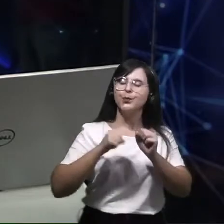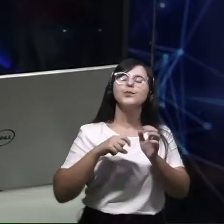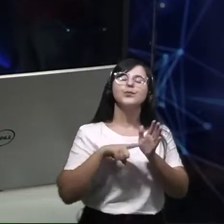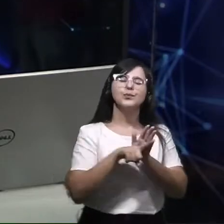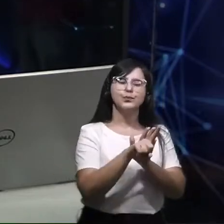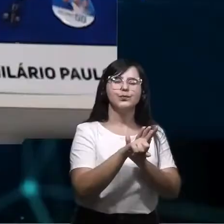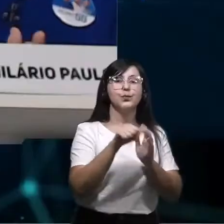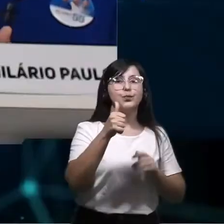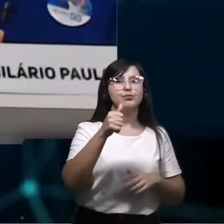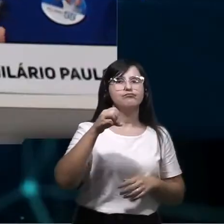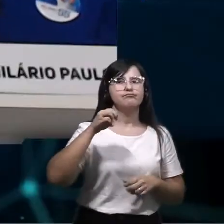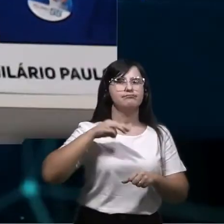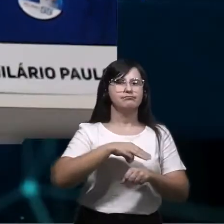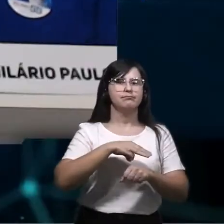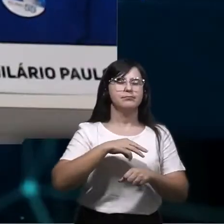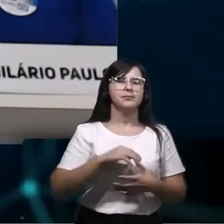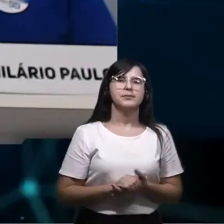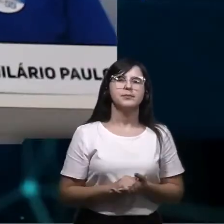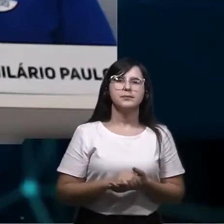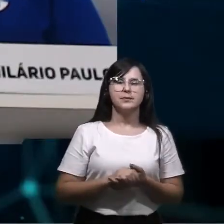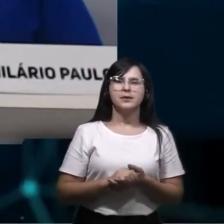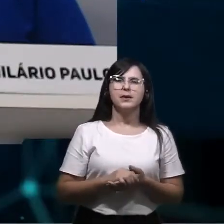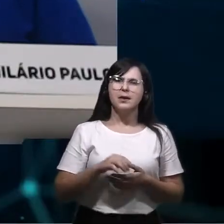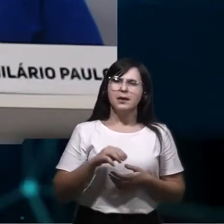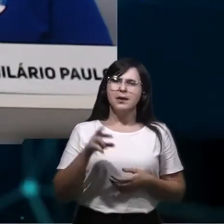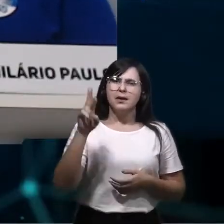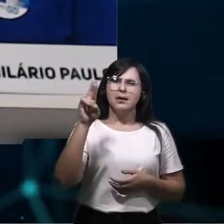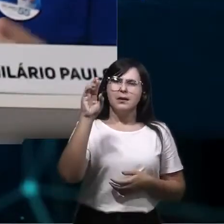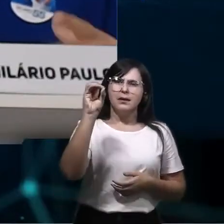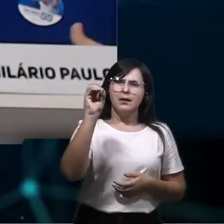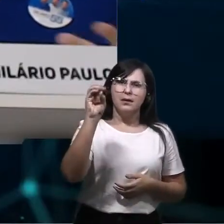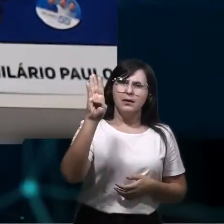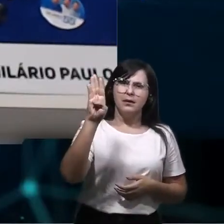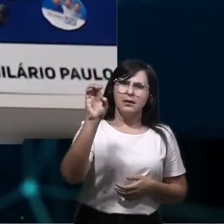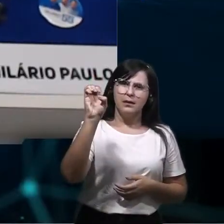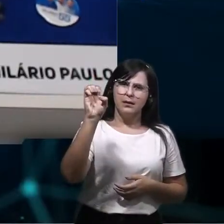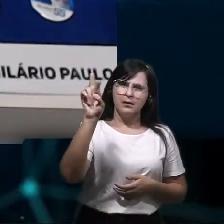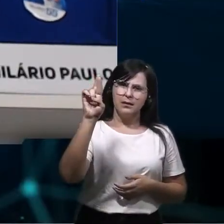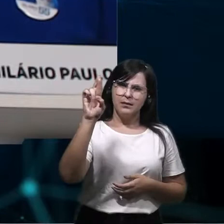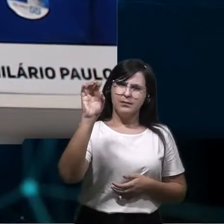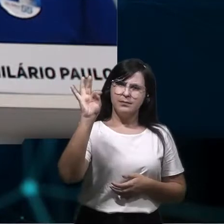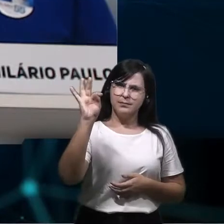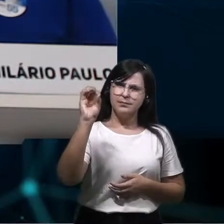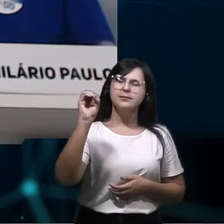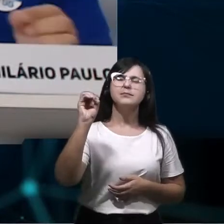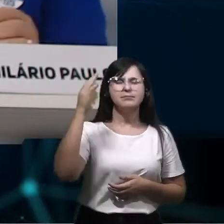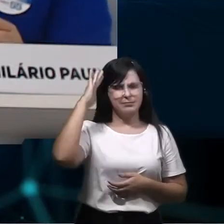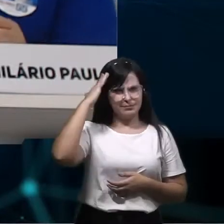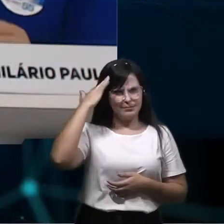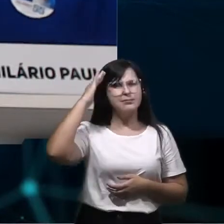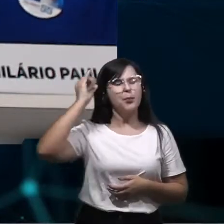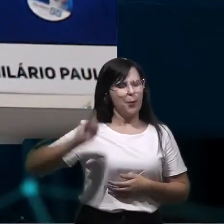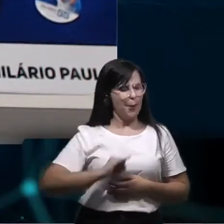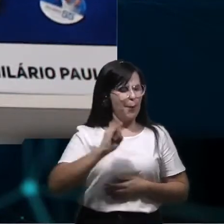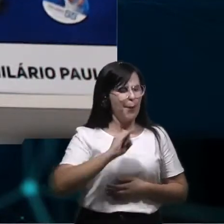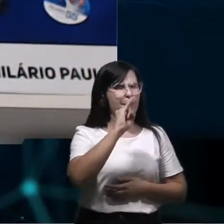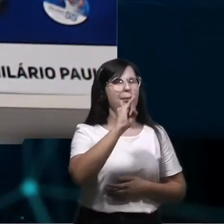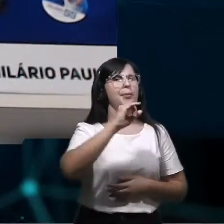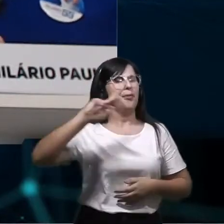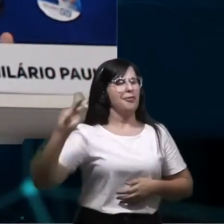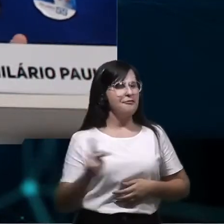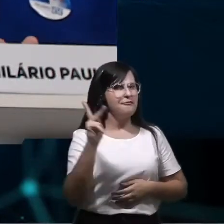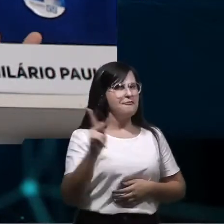pergunta. Roberto, eu entendo que a valorização dos profissionais da educação é importante para